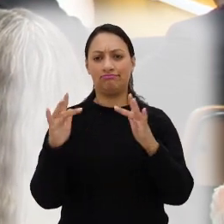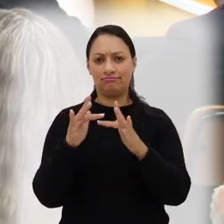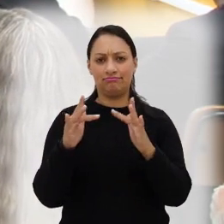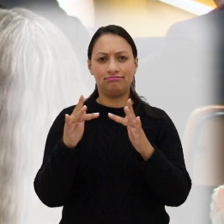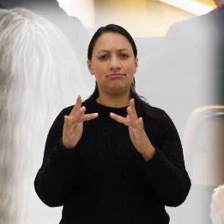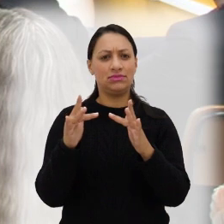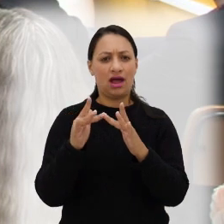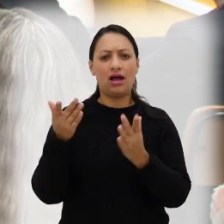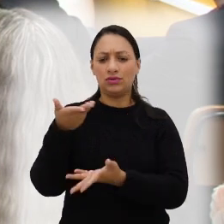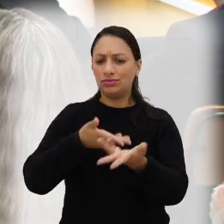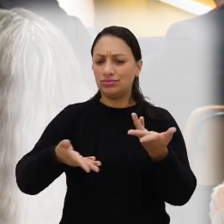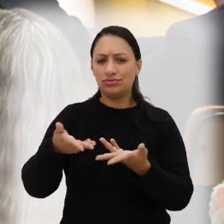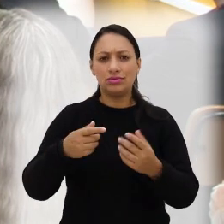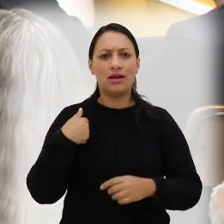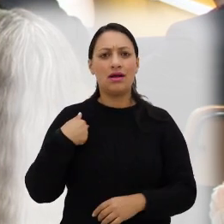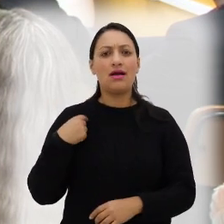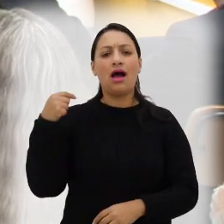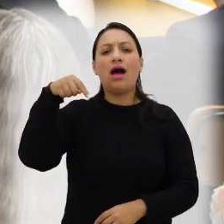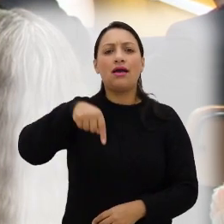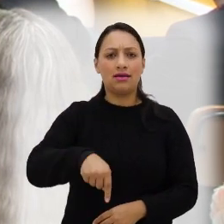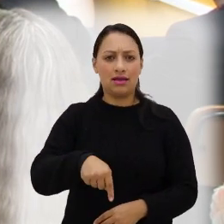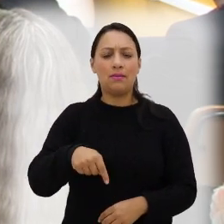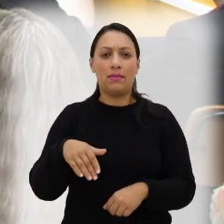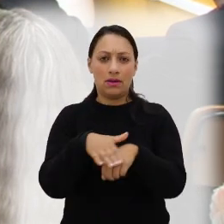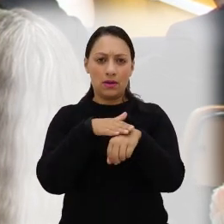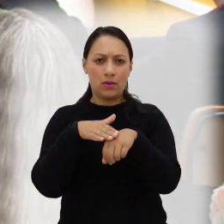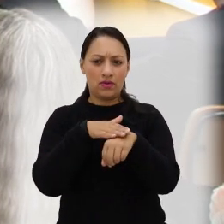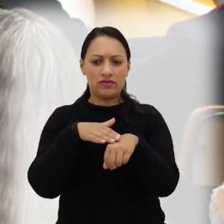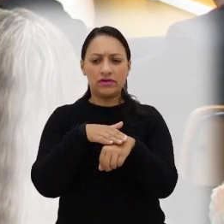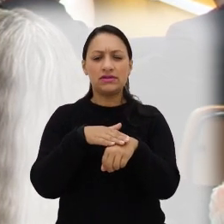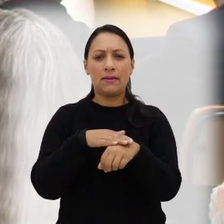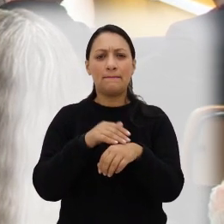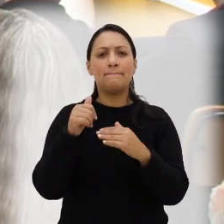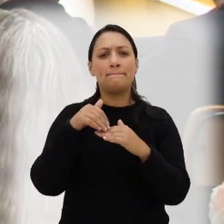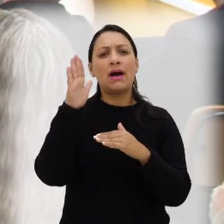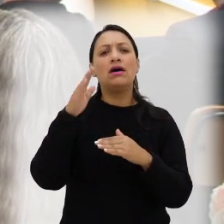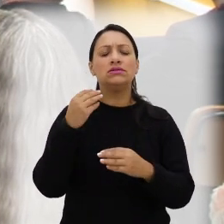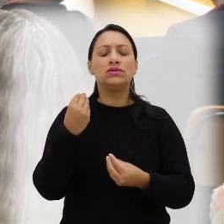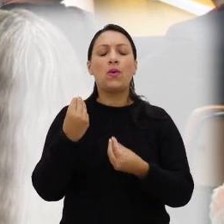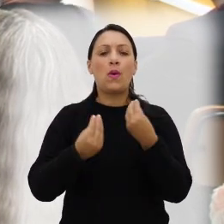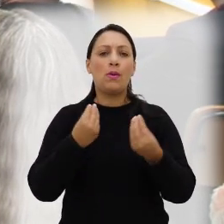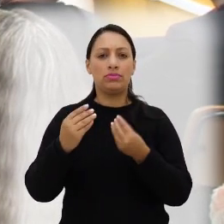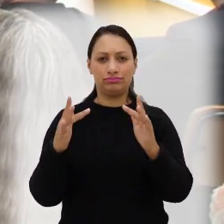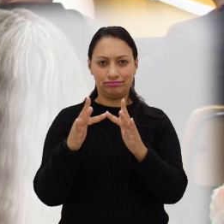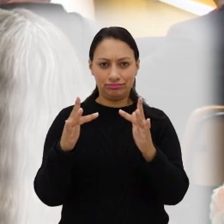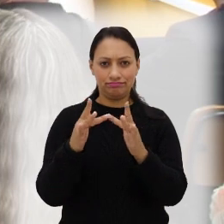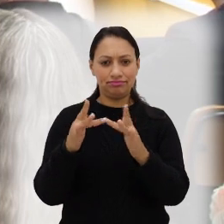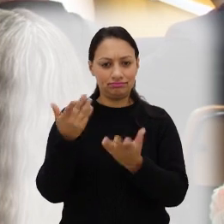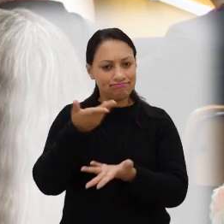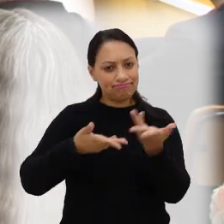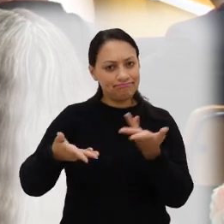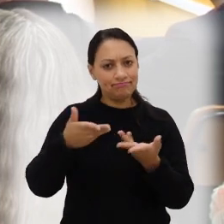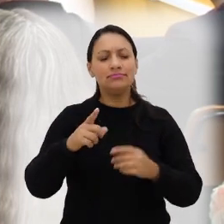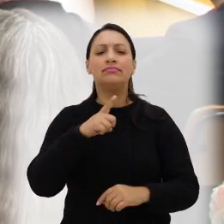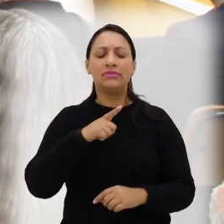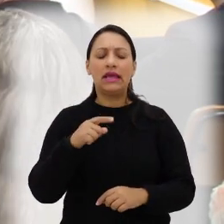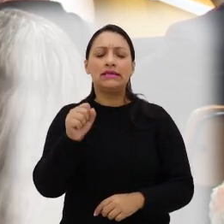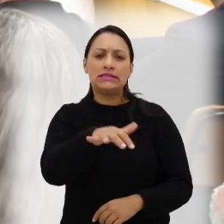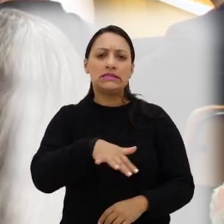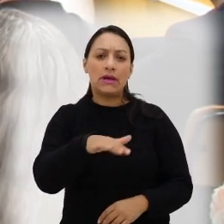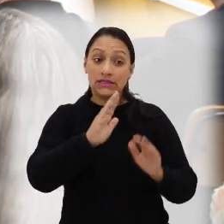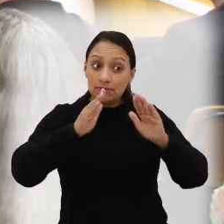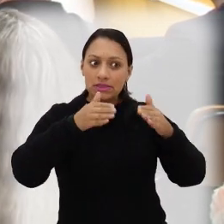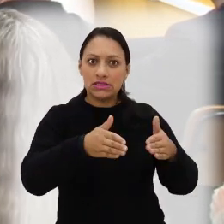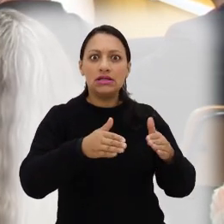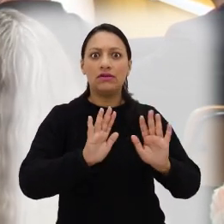está aqui para a gente conversar, né, mais como networking mesmo, vai ter espaços específicos de POC.